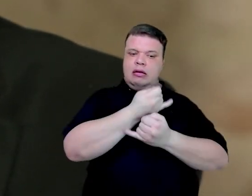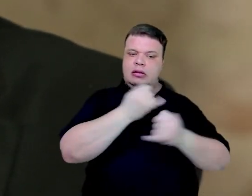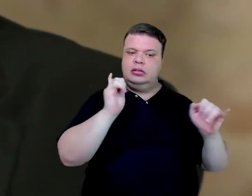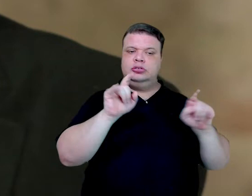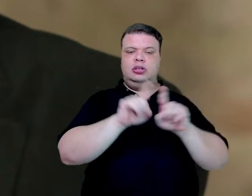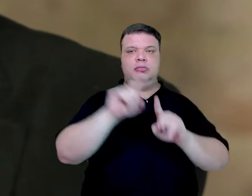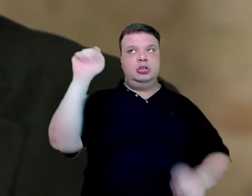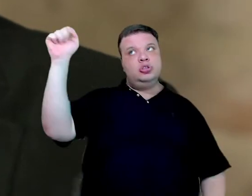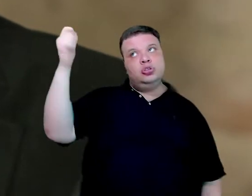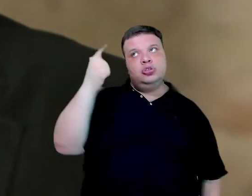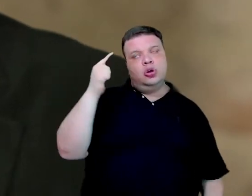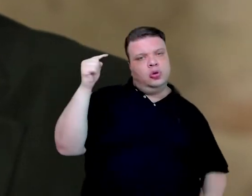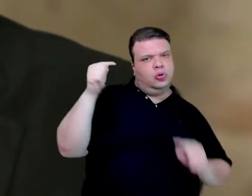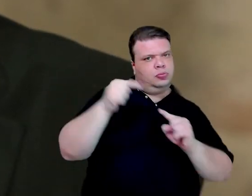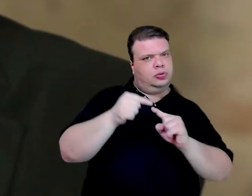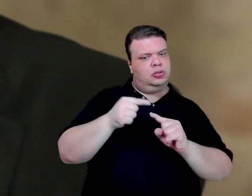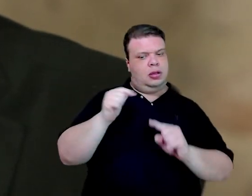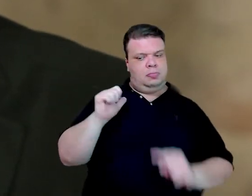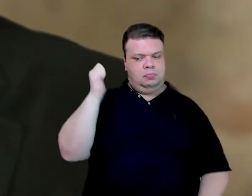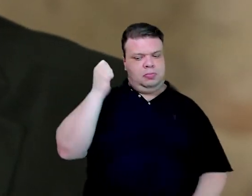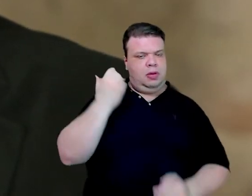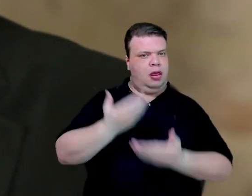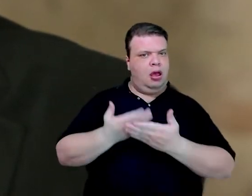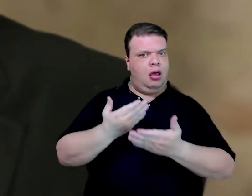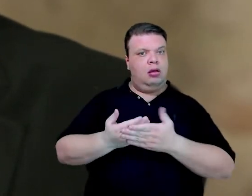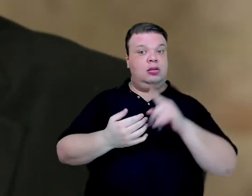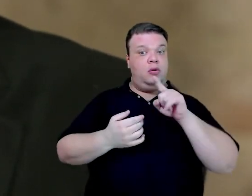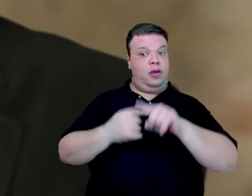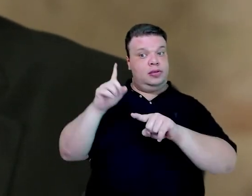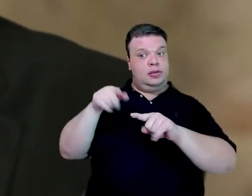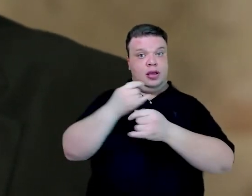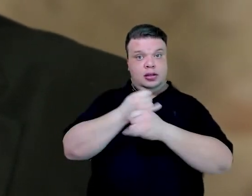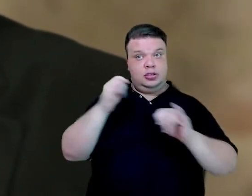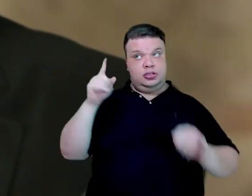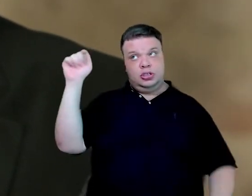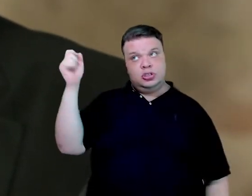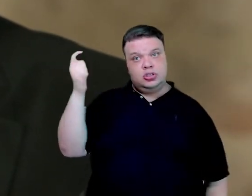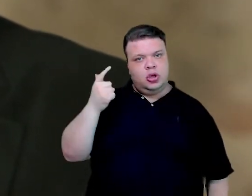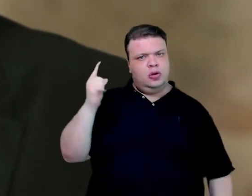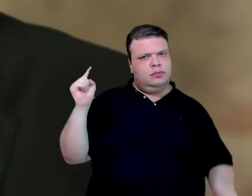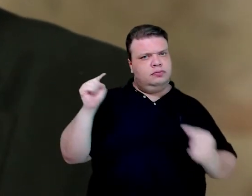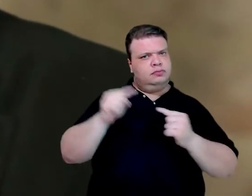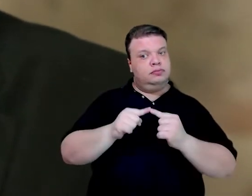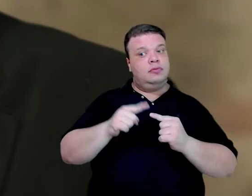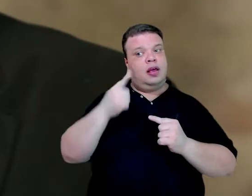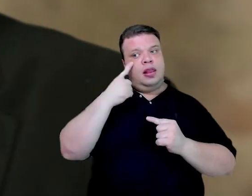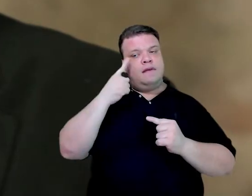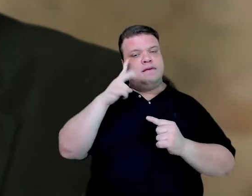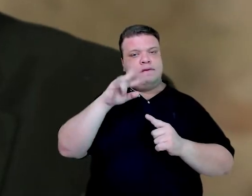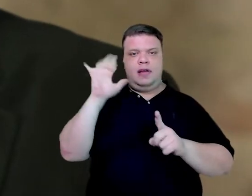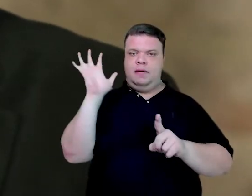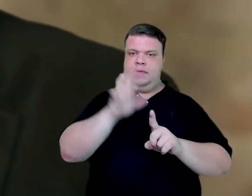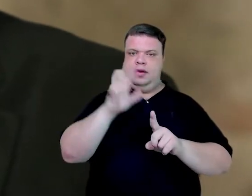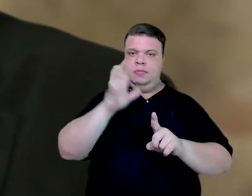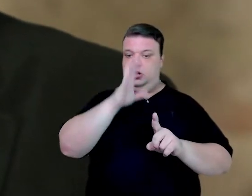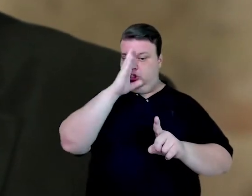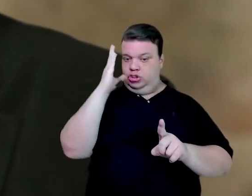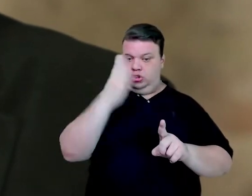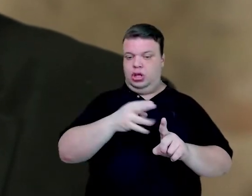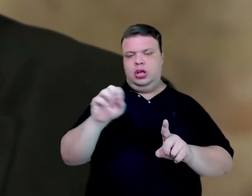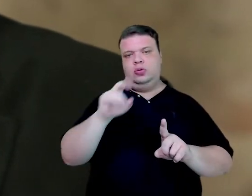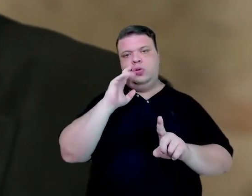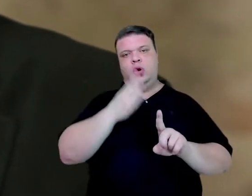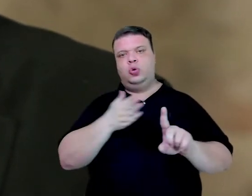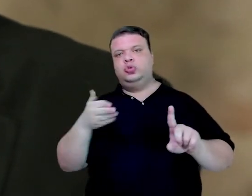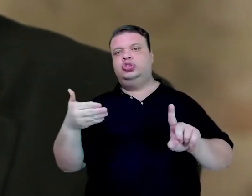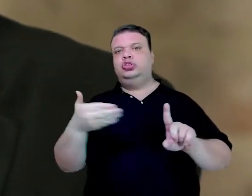interferir, direto ou indiretamente, em todos esses processos, seja no oceano, seja na atmosfera. E é por